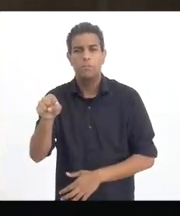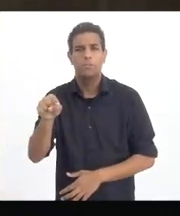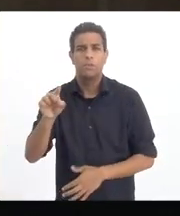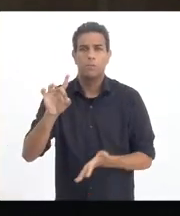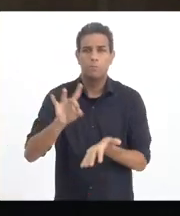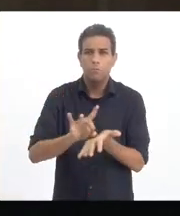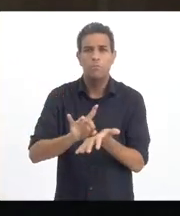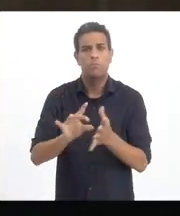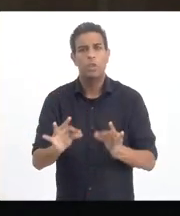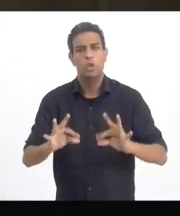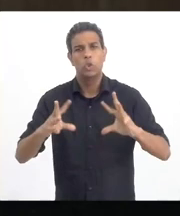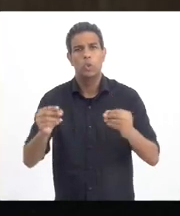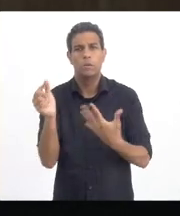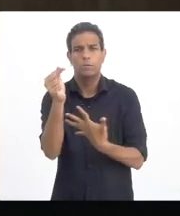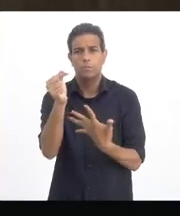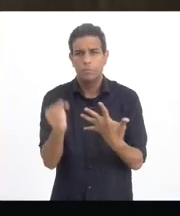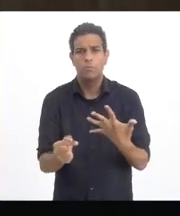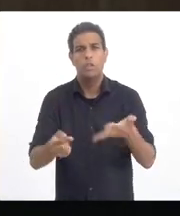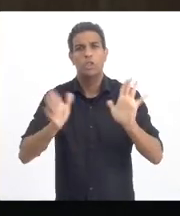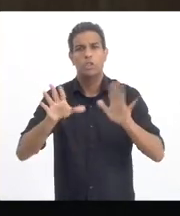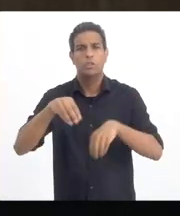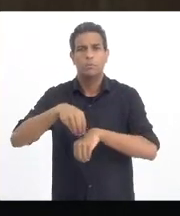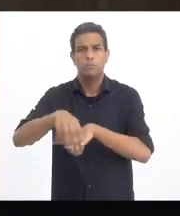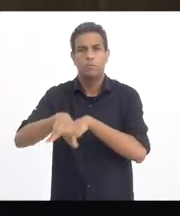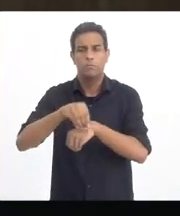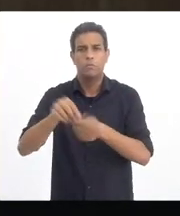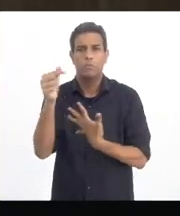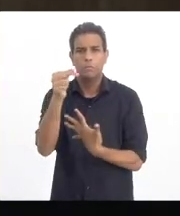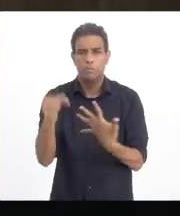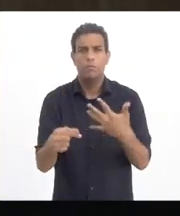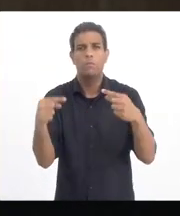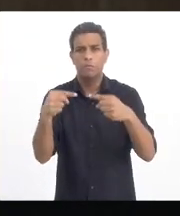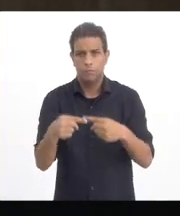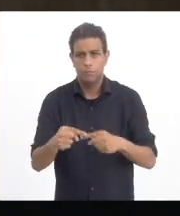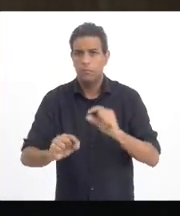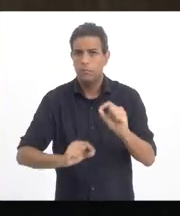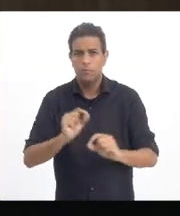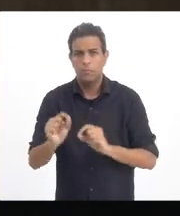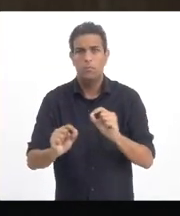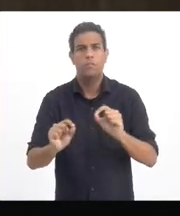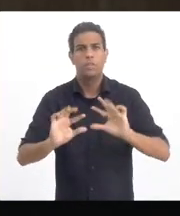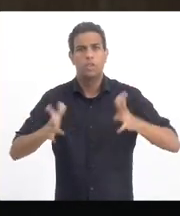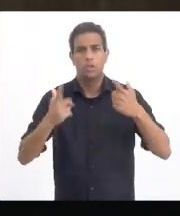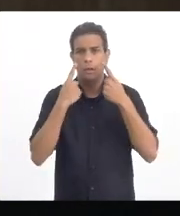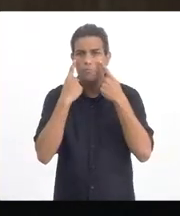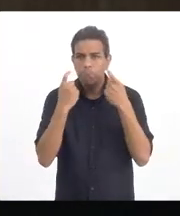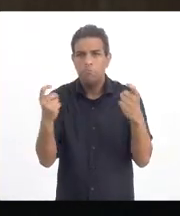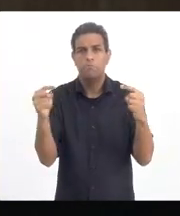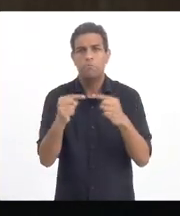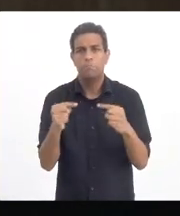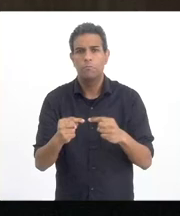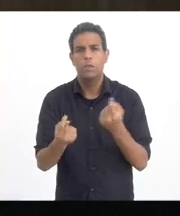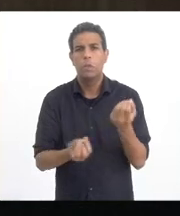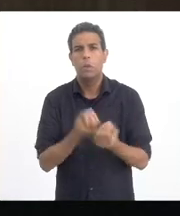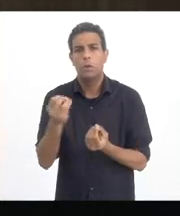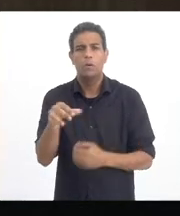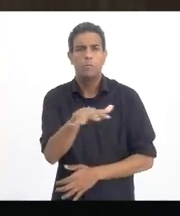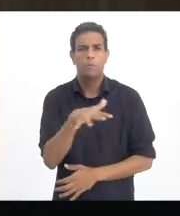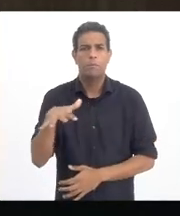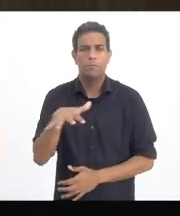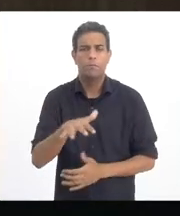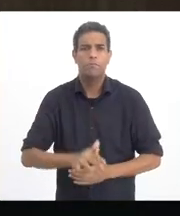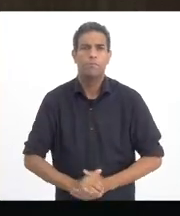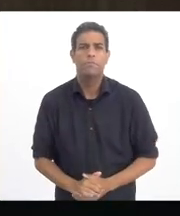oficiais e praças da Polícia Militar, bem como as demais autoridades e todos que estão nos assistindo na TV Alerj.